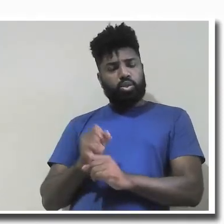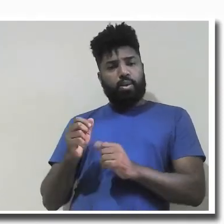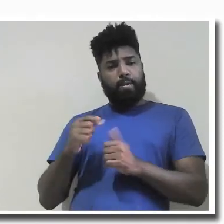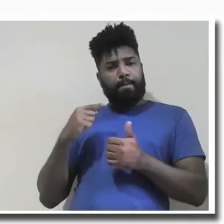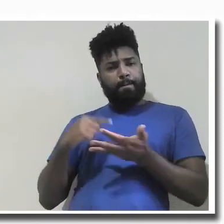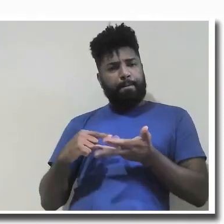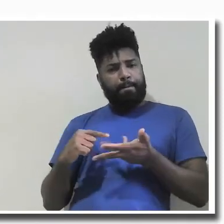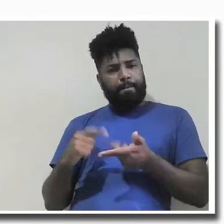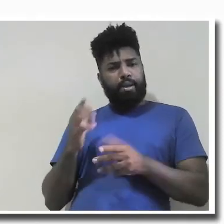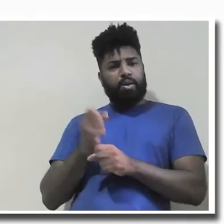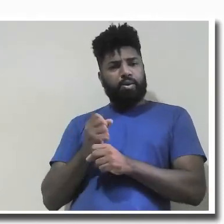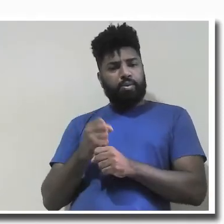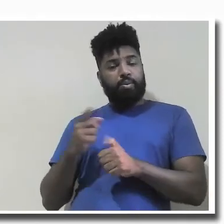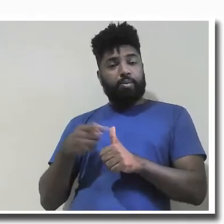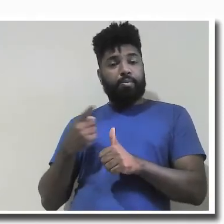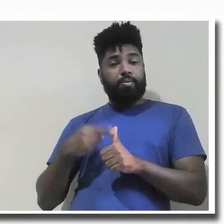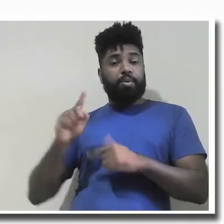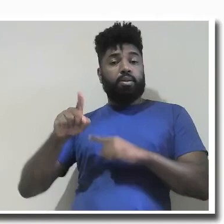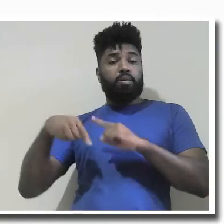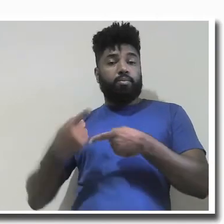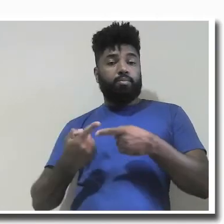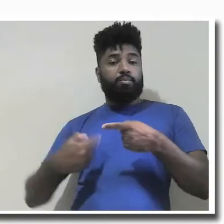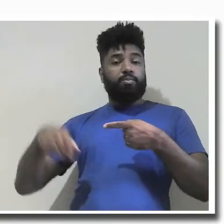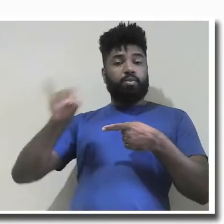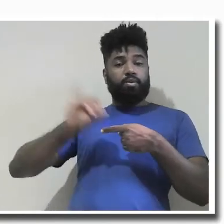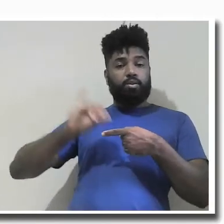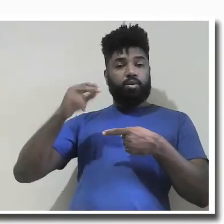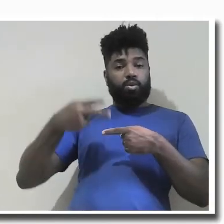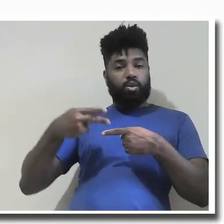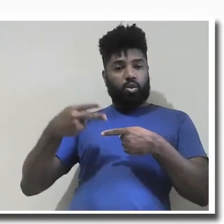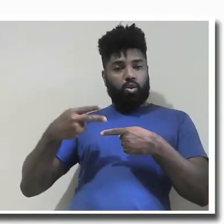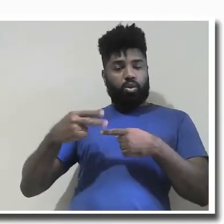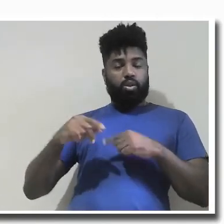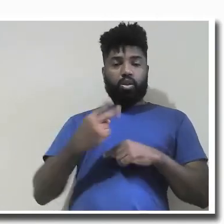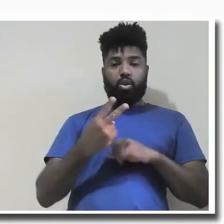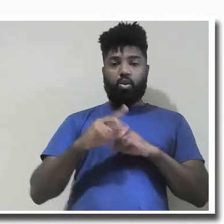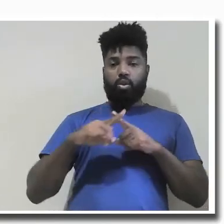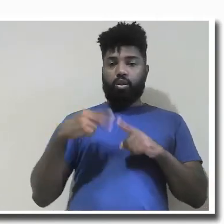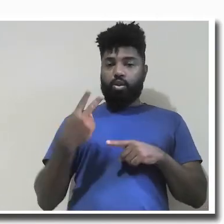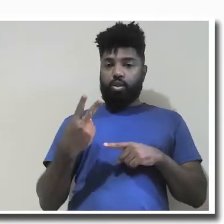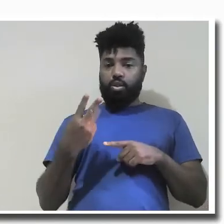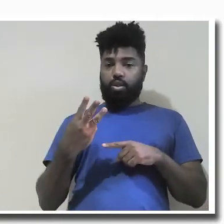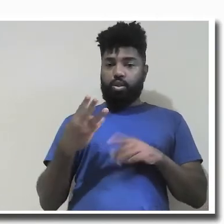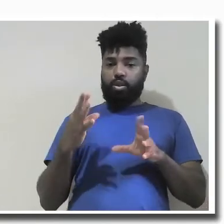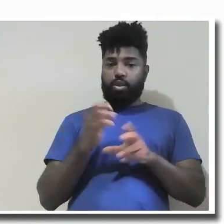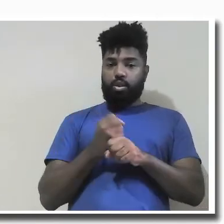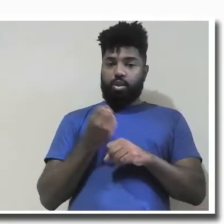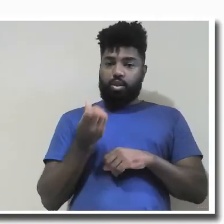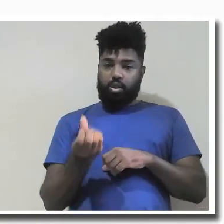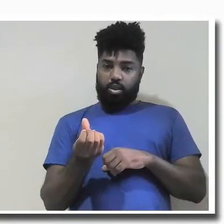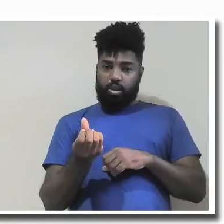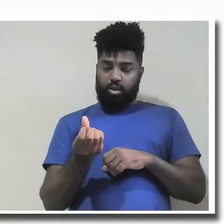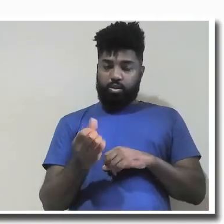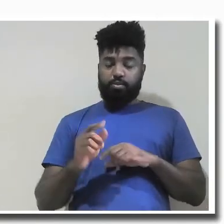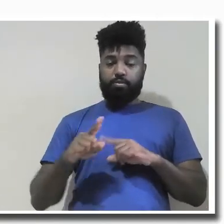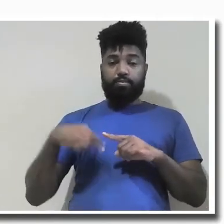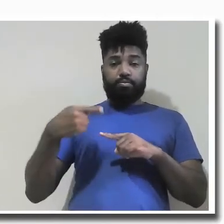depois elevar ao quadrado. Então, 2 vezes 3, 6 ao quadrado,